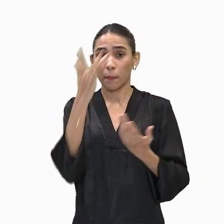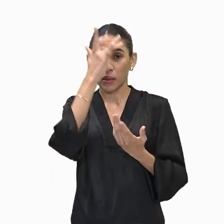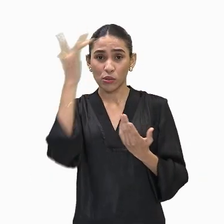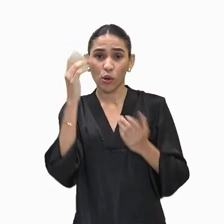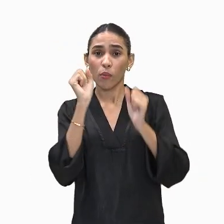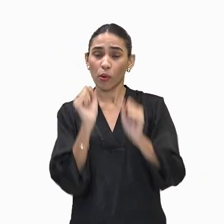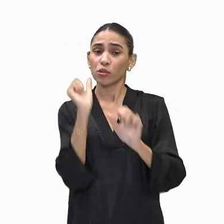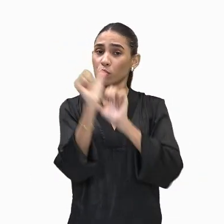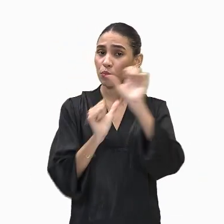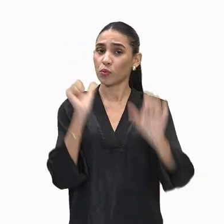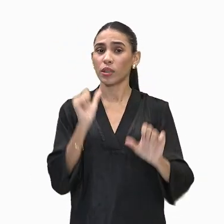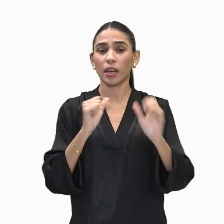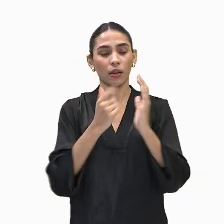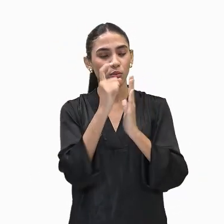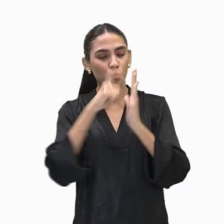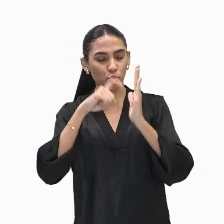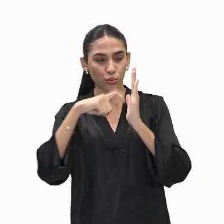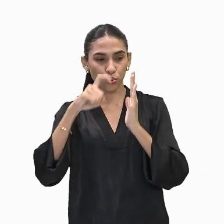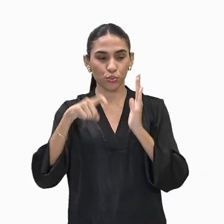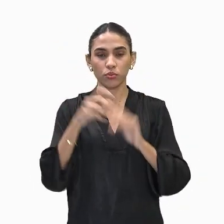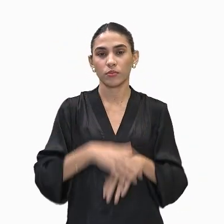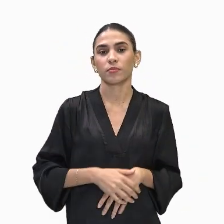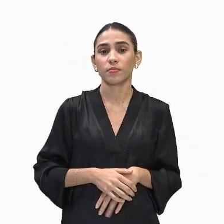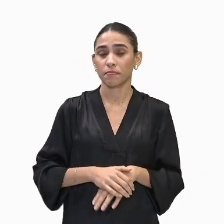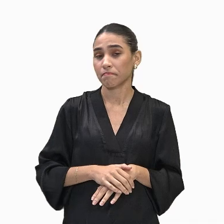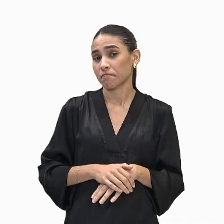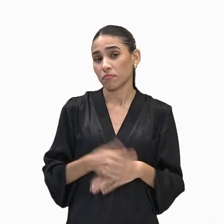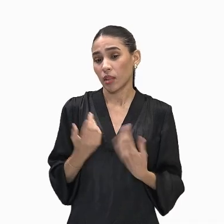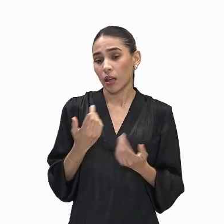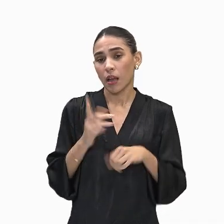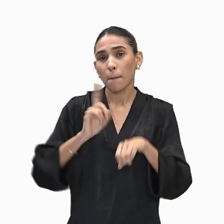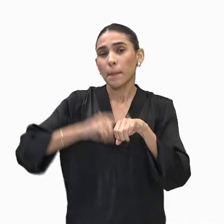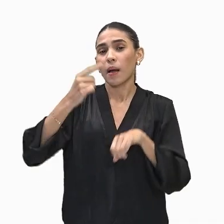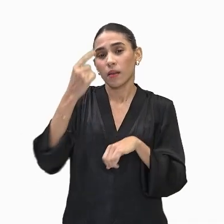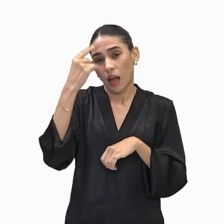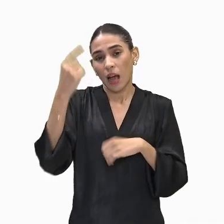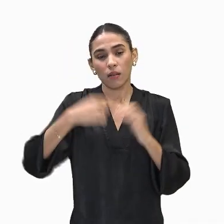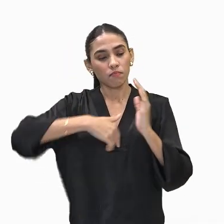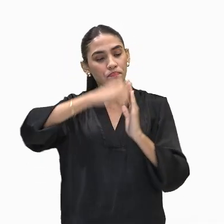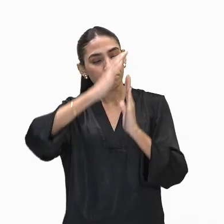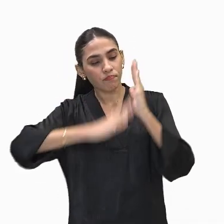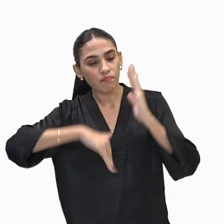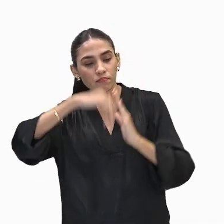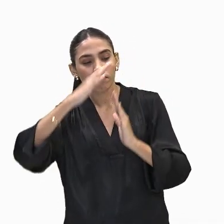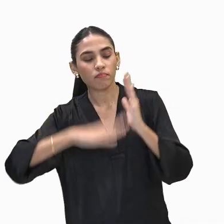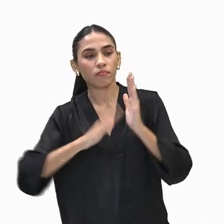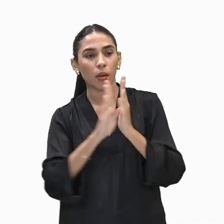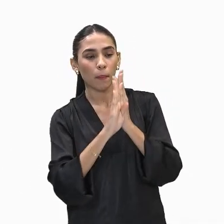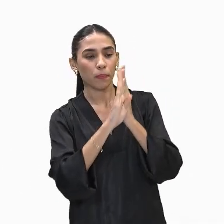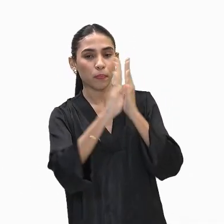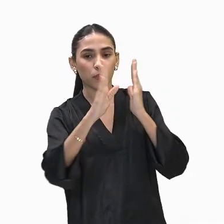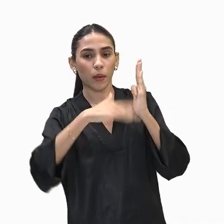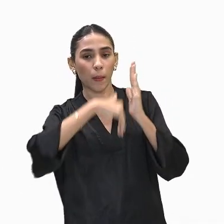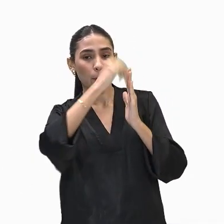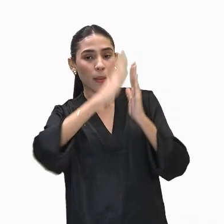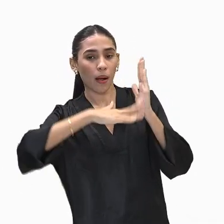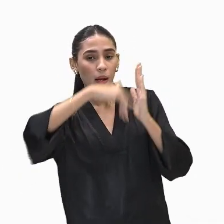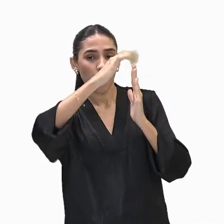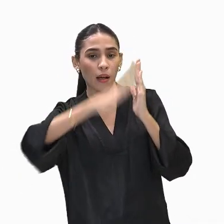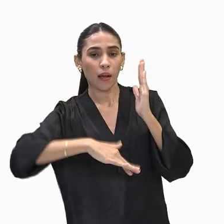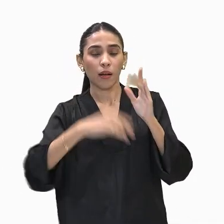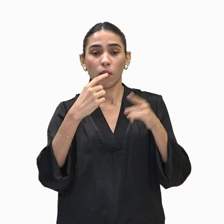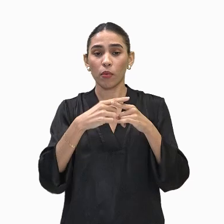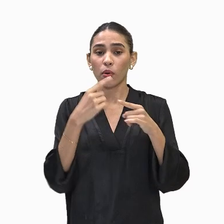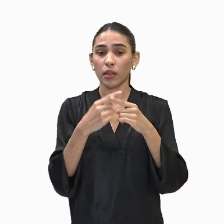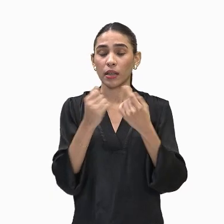pintar a sua obra, como a gente está vendo aí, ele pode de repente, não, vou pintar isso, vou pintar essa parede, porque a gente está vendo aí que essa imagem foi feita